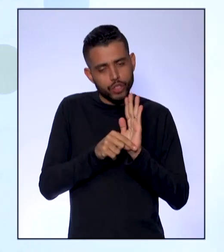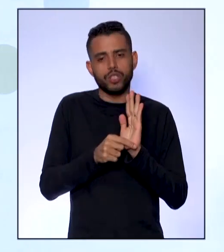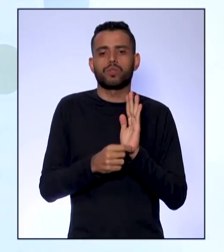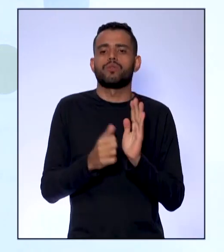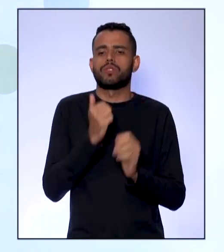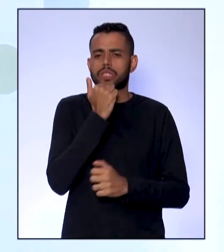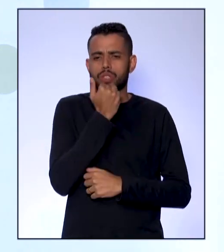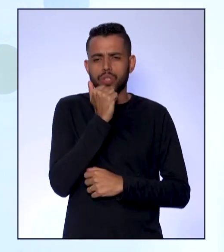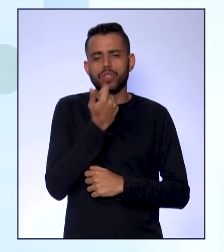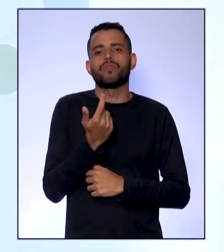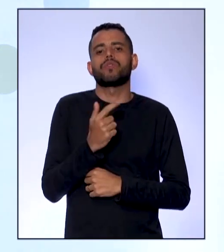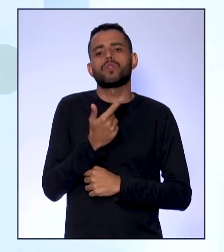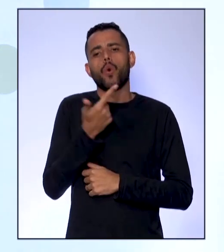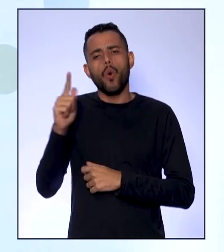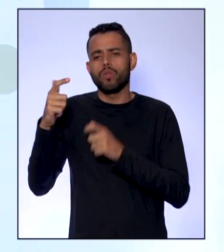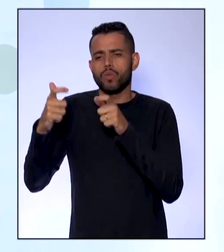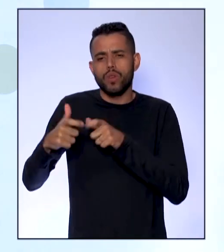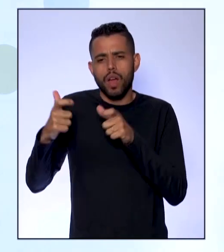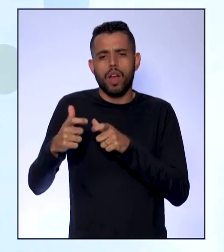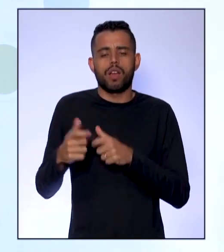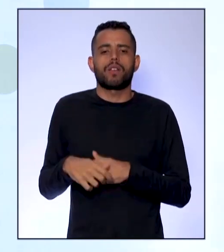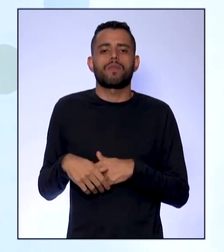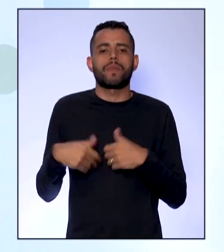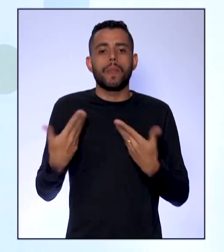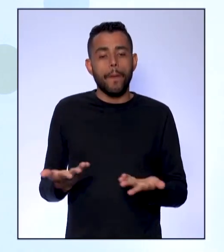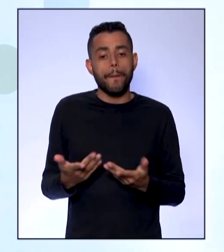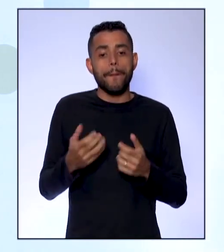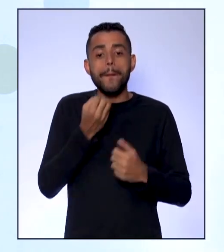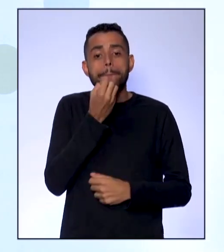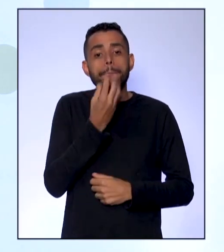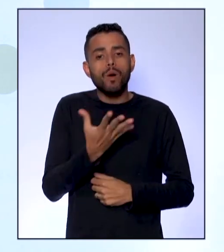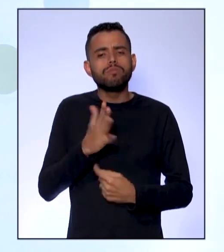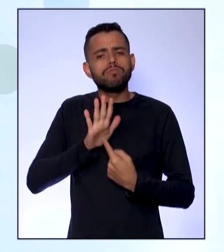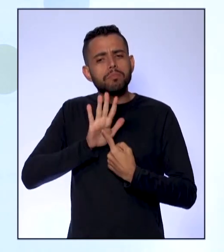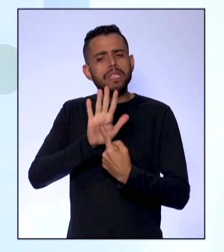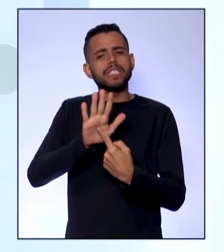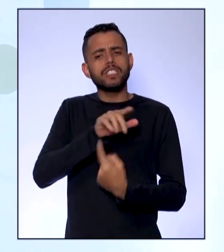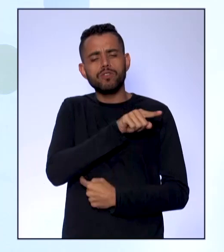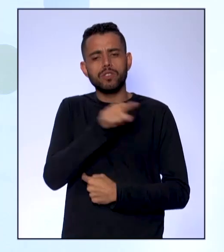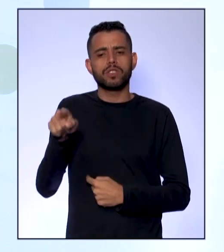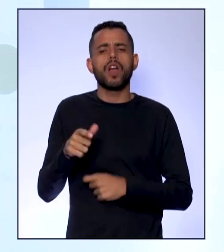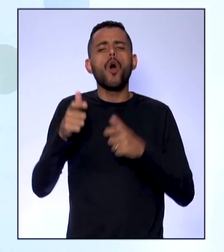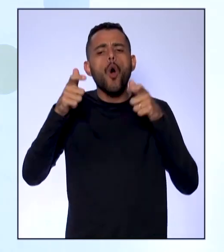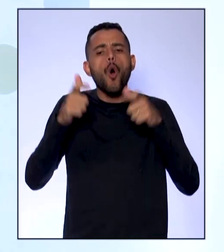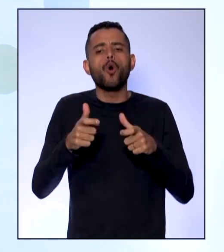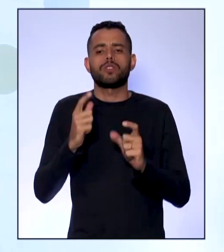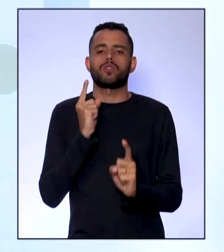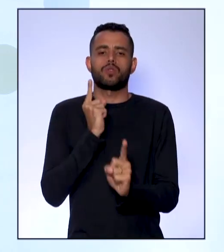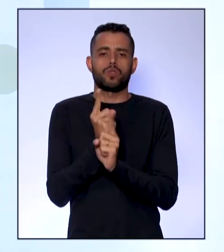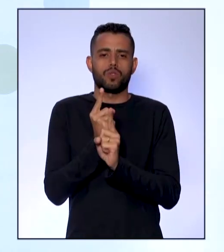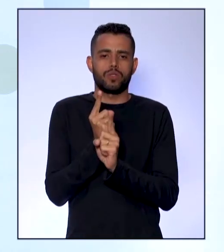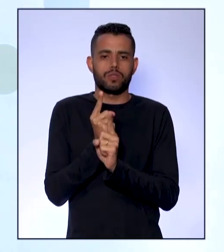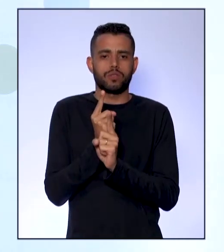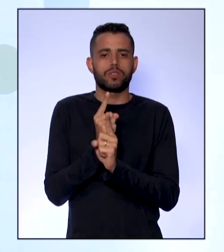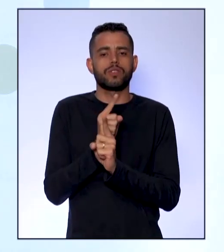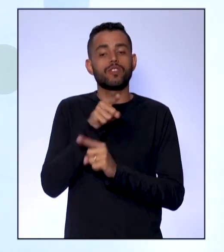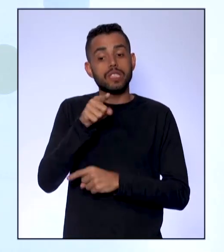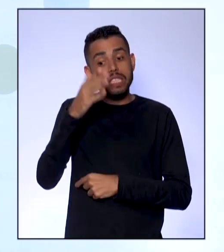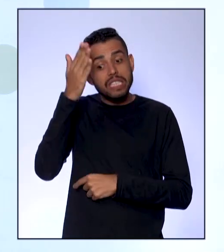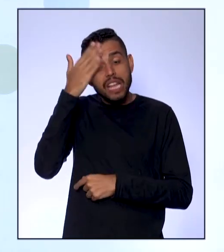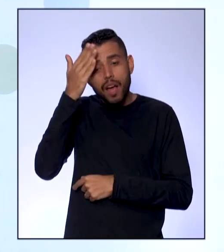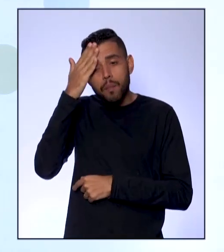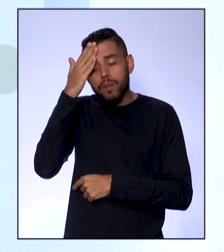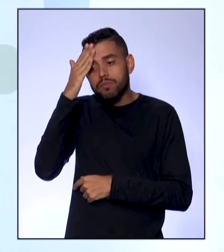desse lugar. Então, é bom lugares que apresentem para vocês as fontes de onde eles tiraram, porque vocês podem ir até a raiz